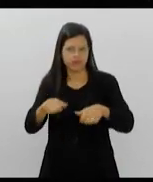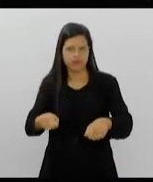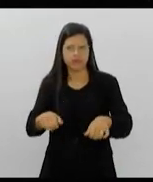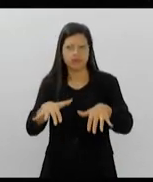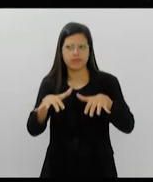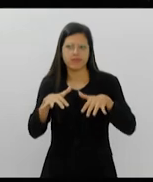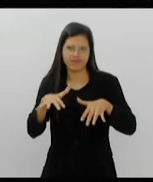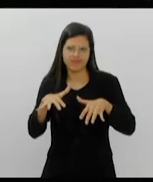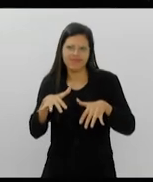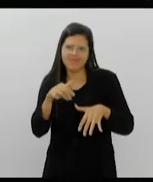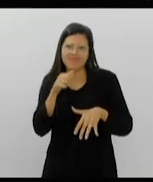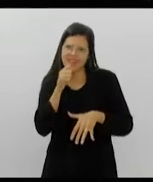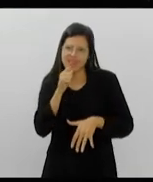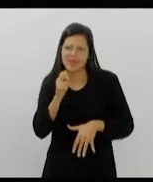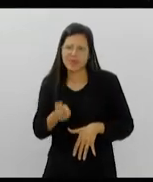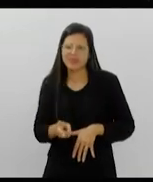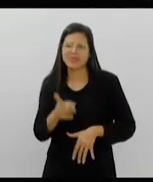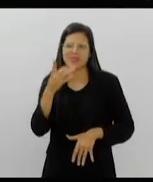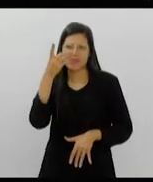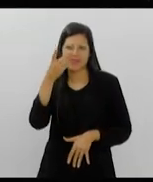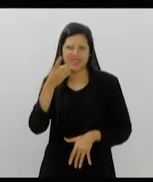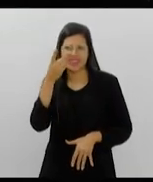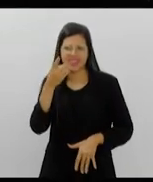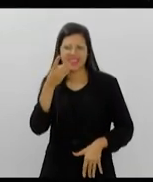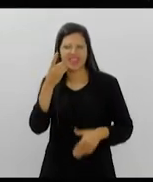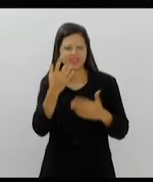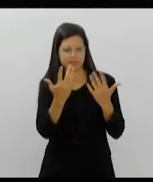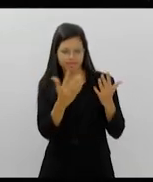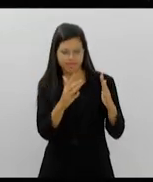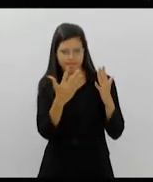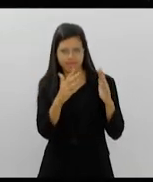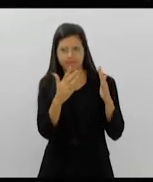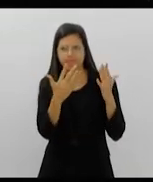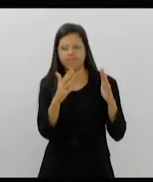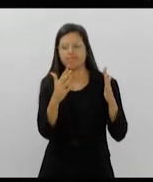como deputado estadual. Parabenizo a sua